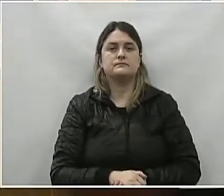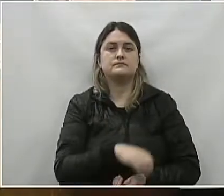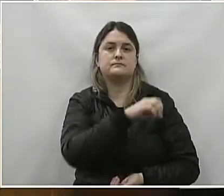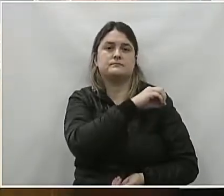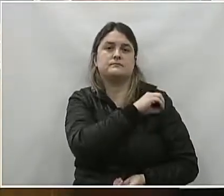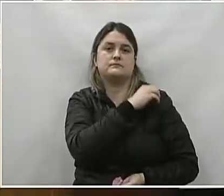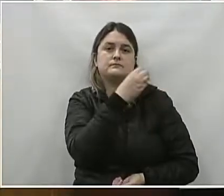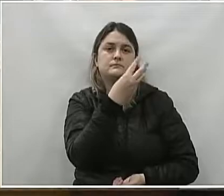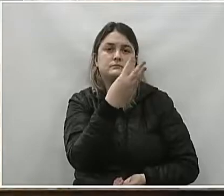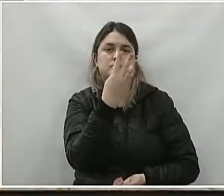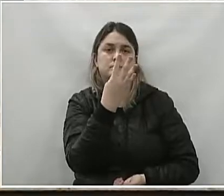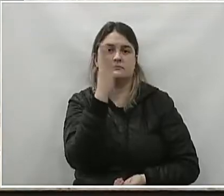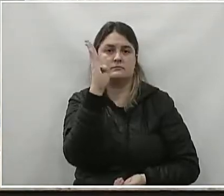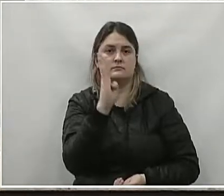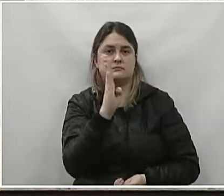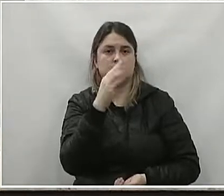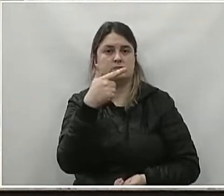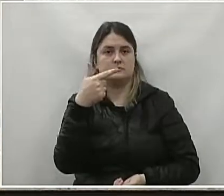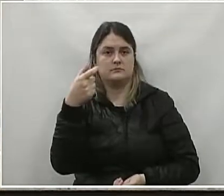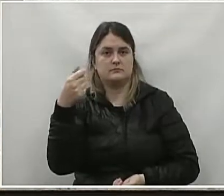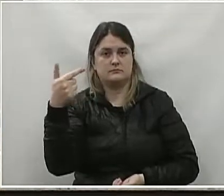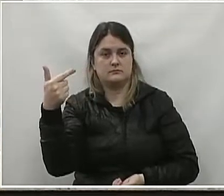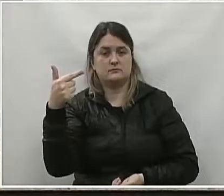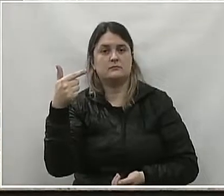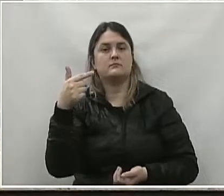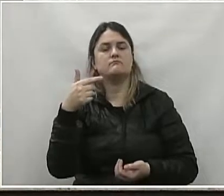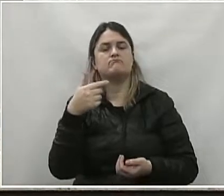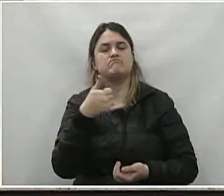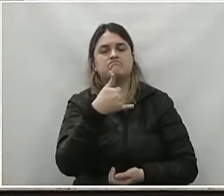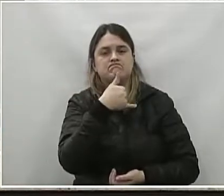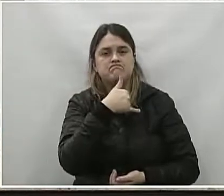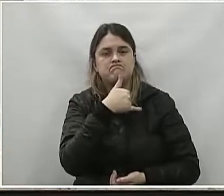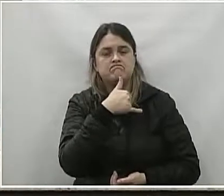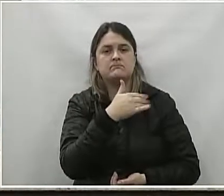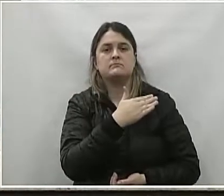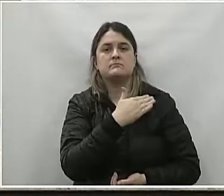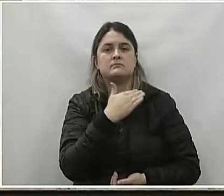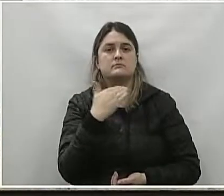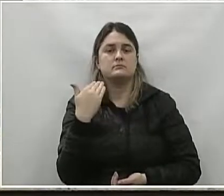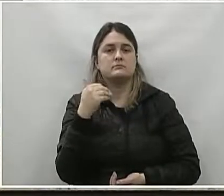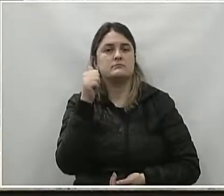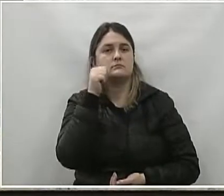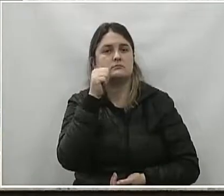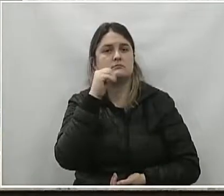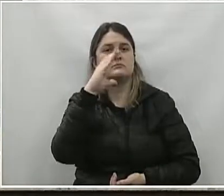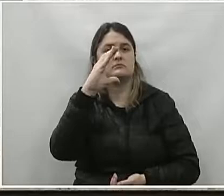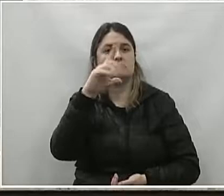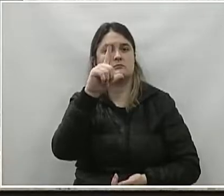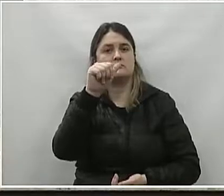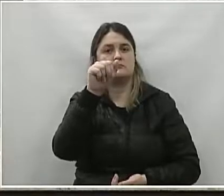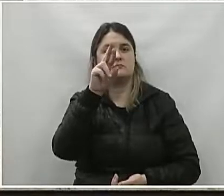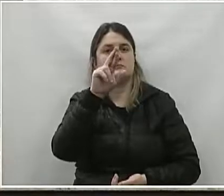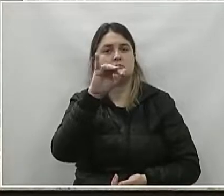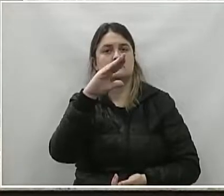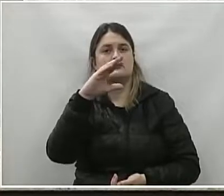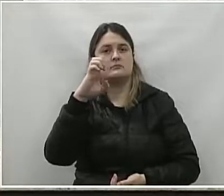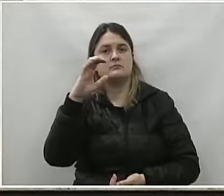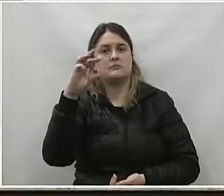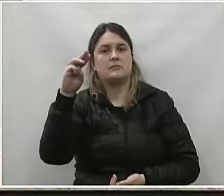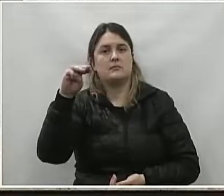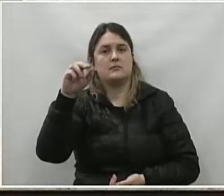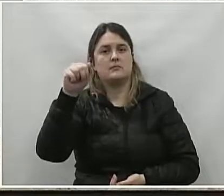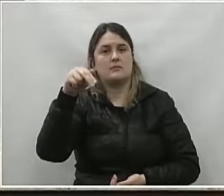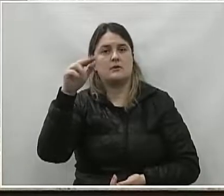Número 34 de todos os vereadores. Um voto de profundo pesar pelo falecimento da senhora Clarice